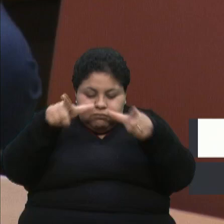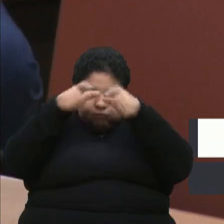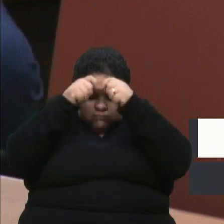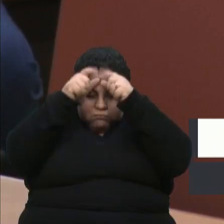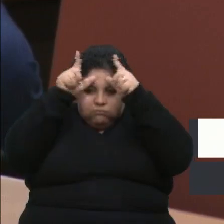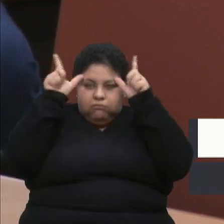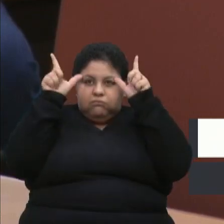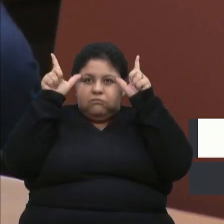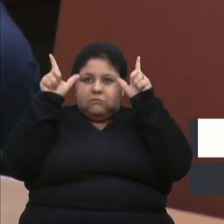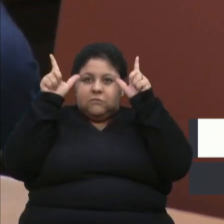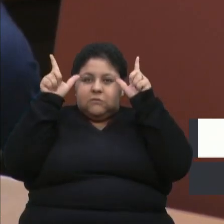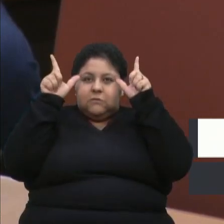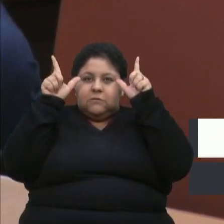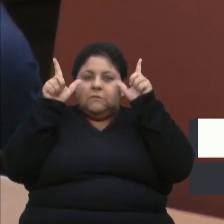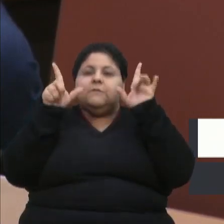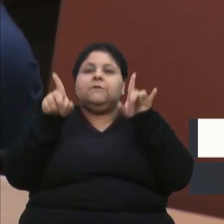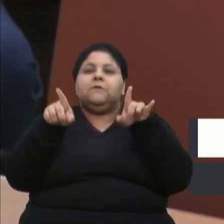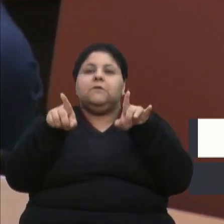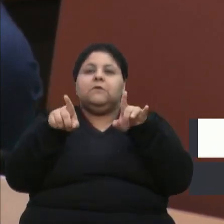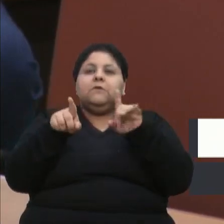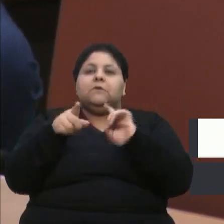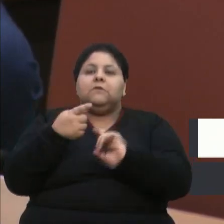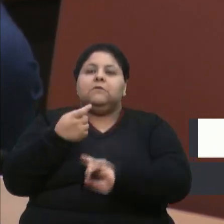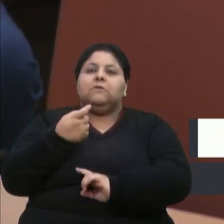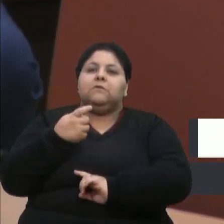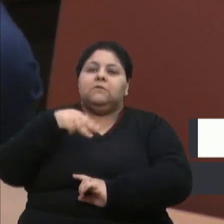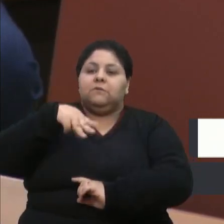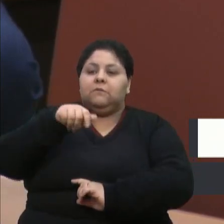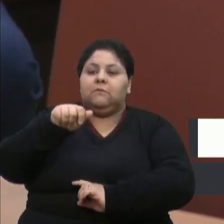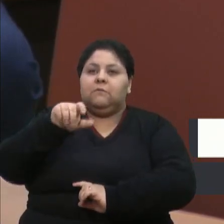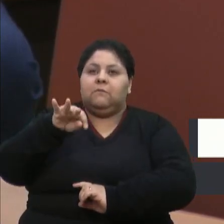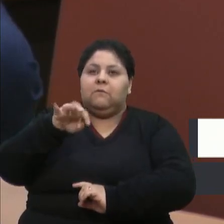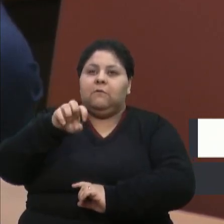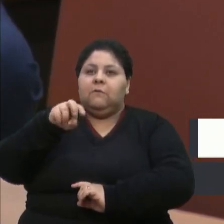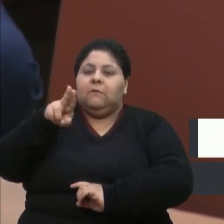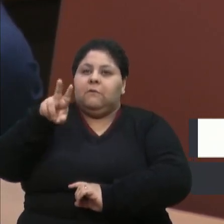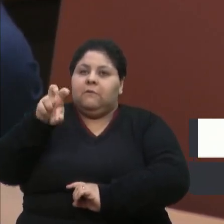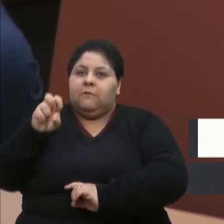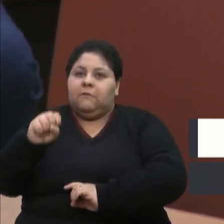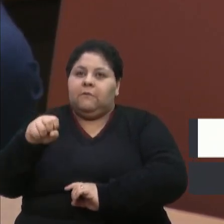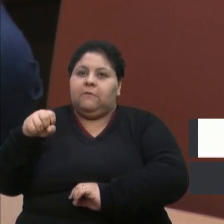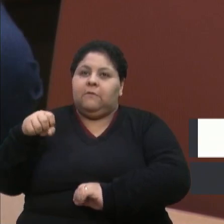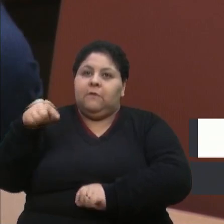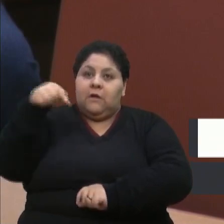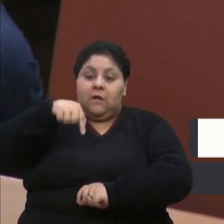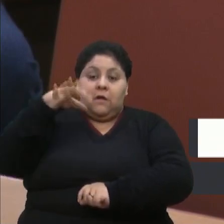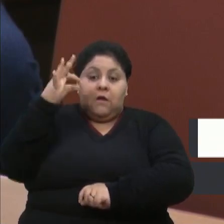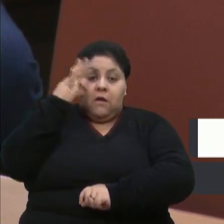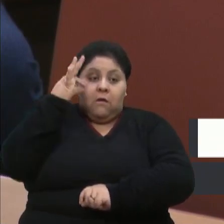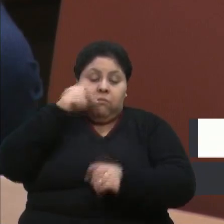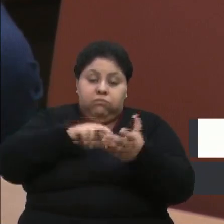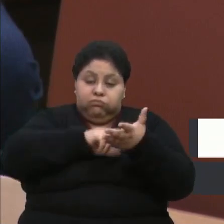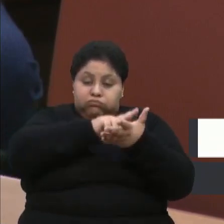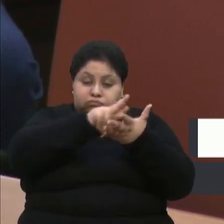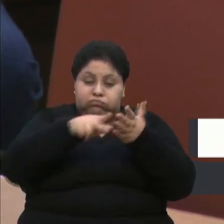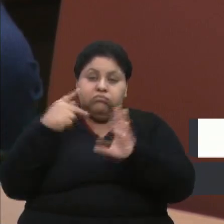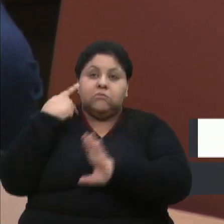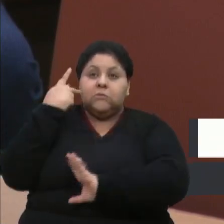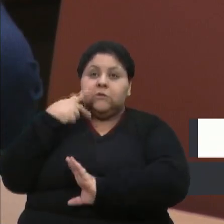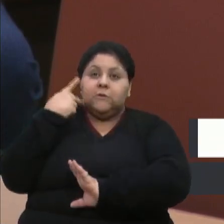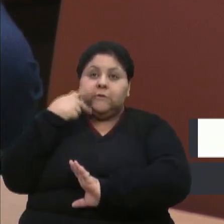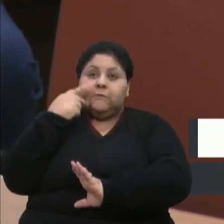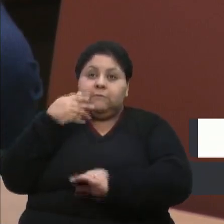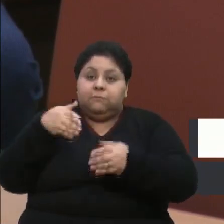o secretário Matheus. Ele esteve peregrinando aqui ontem nos gabinetes de vários vereadores, se colocou à disposição para explicar